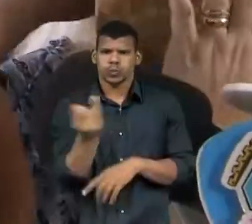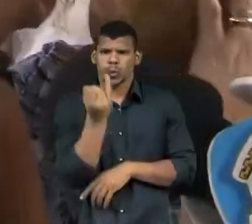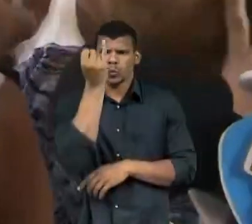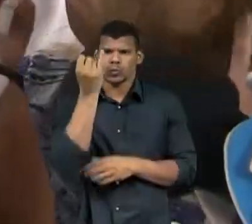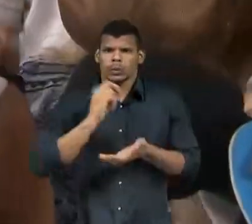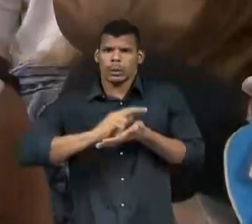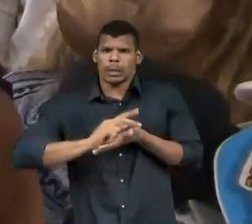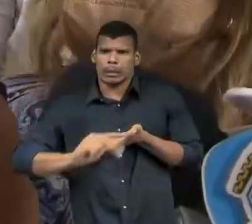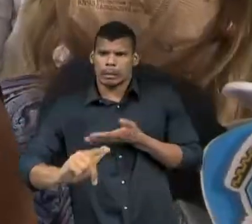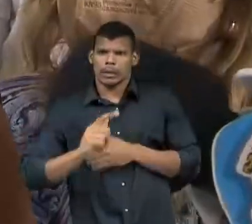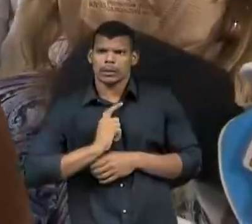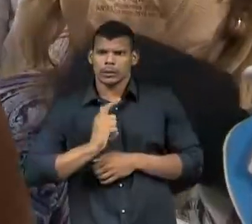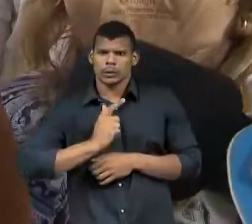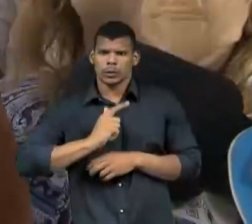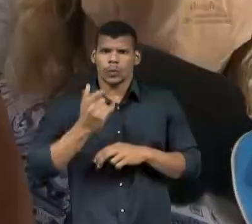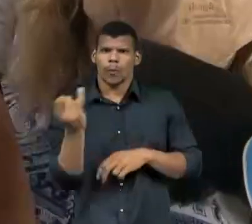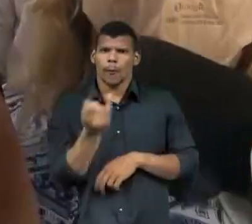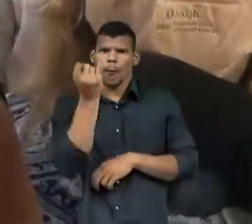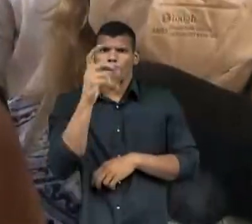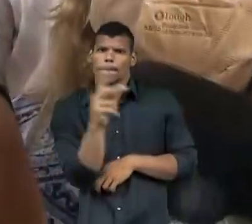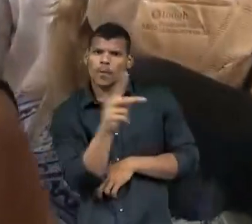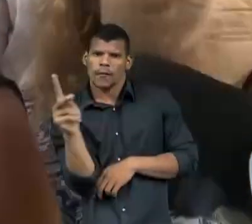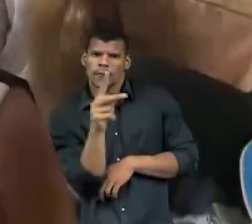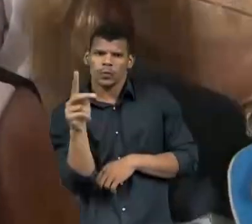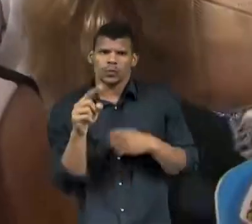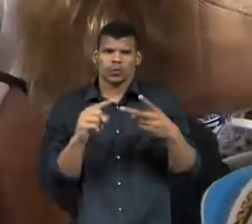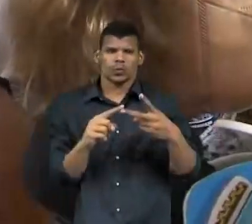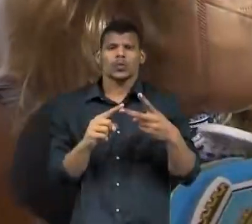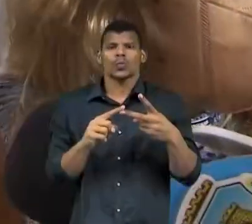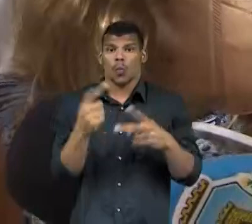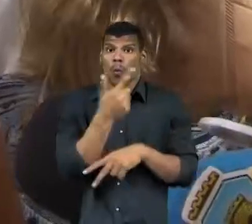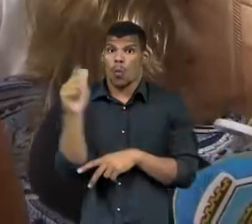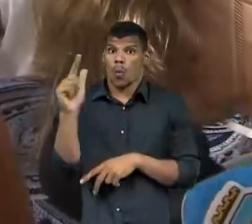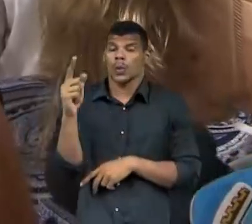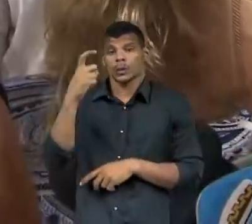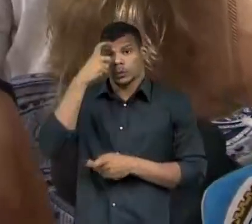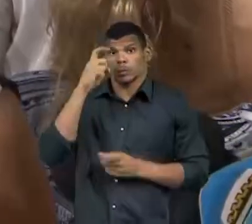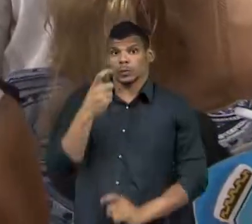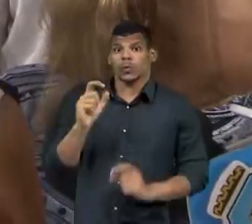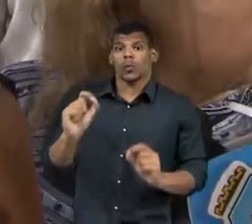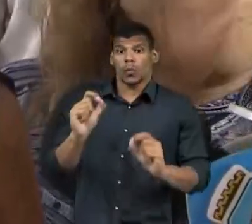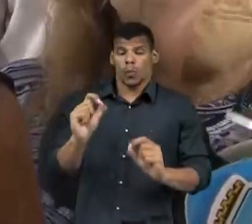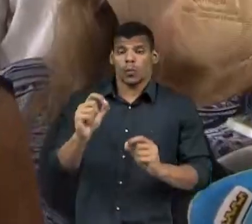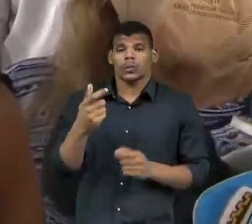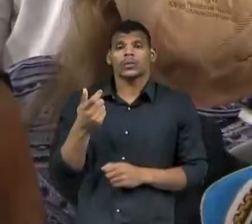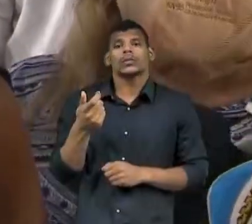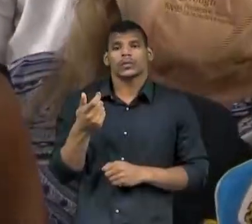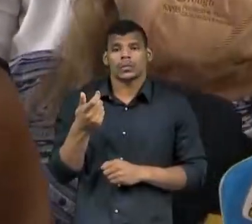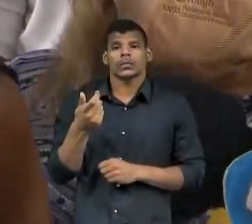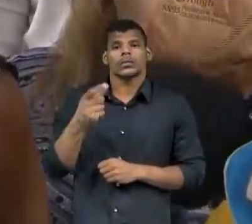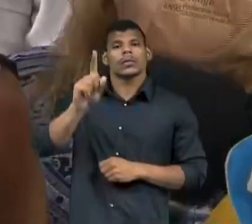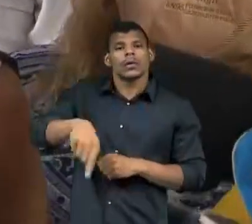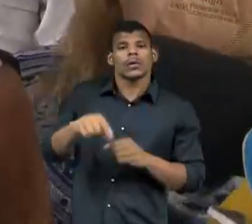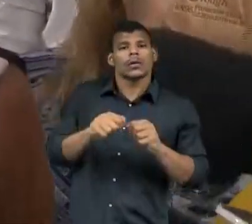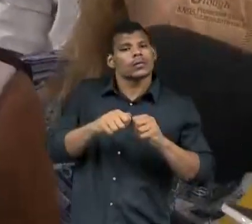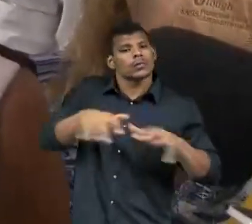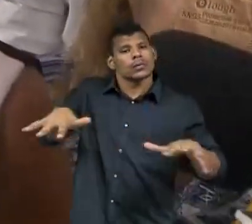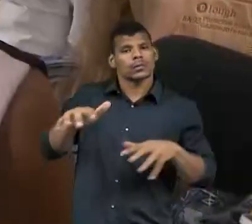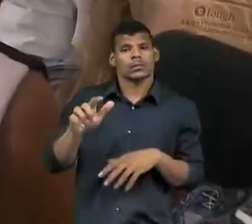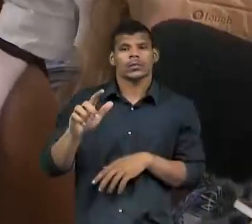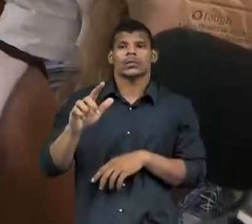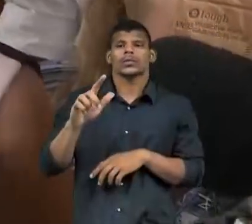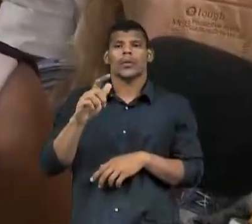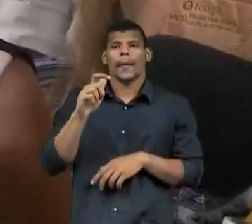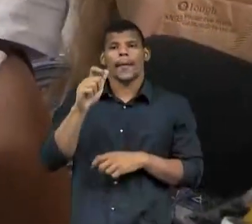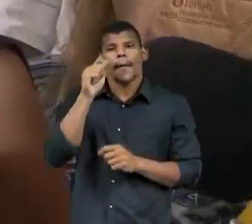coisa sempre importante para o professor. E um outro, eu penso que é relacionado a uma expansão dos interesses